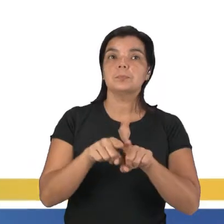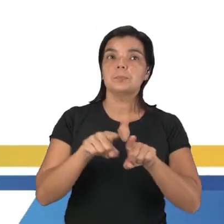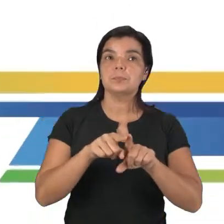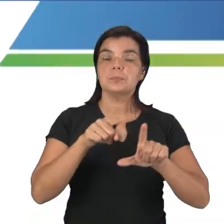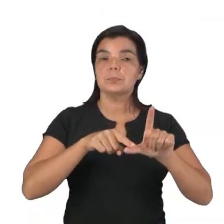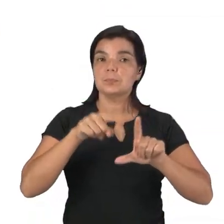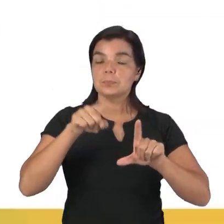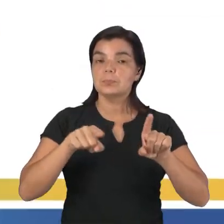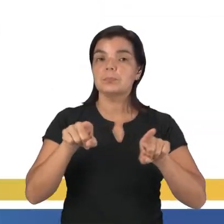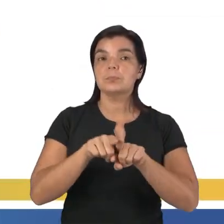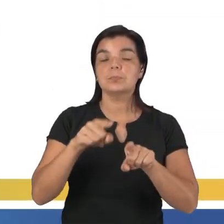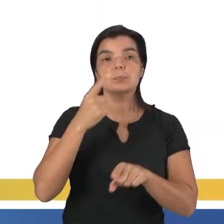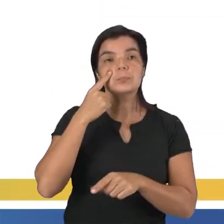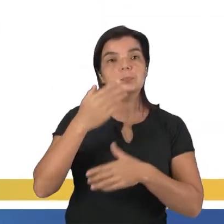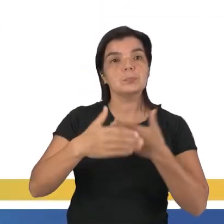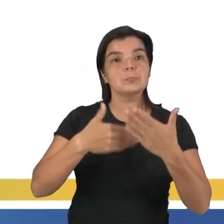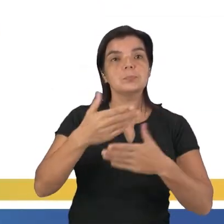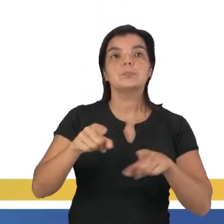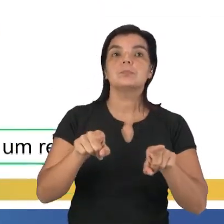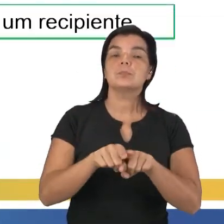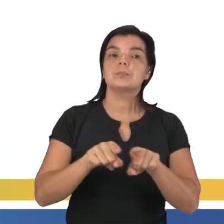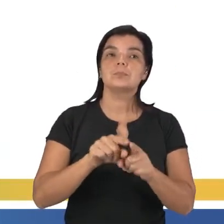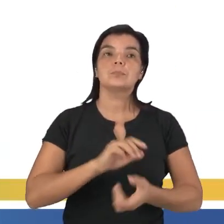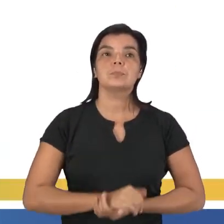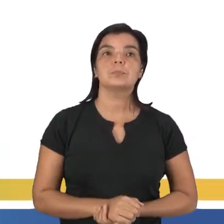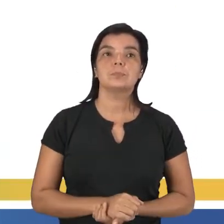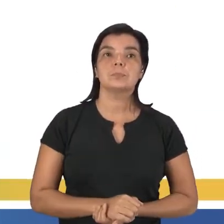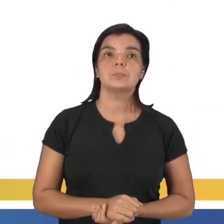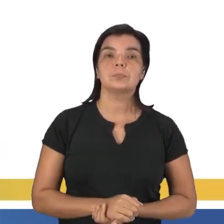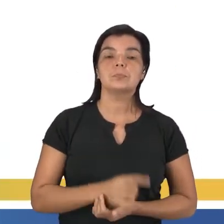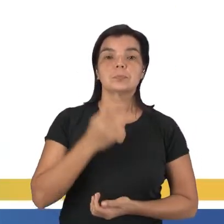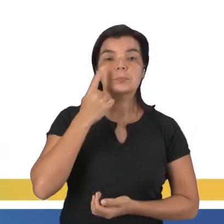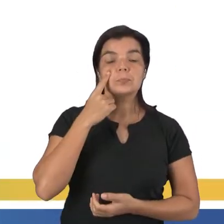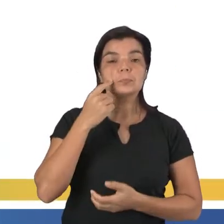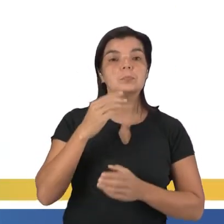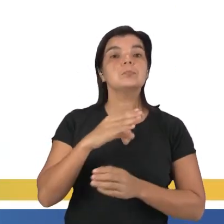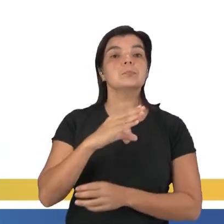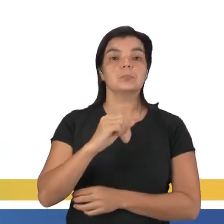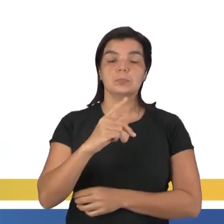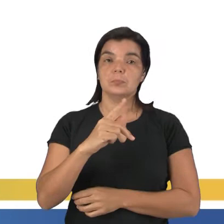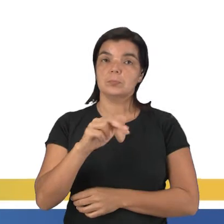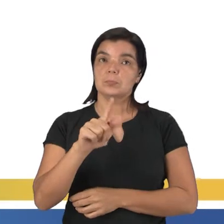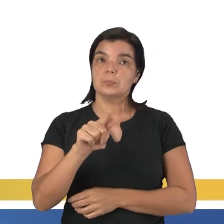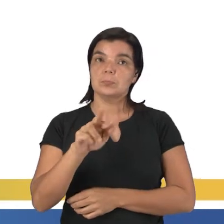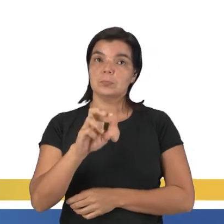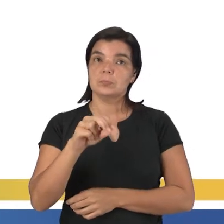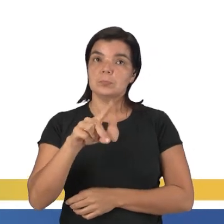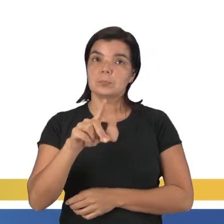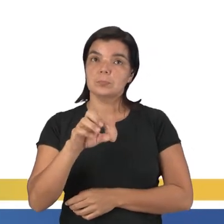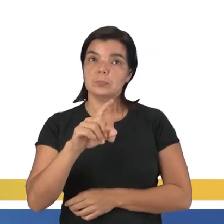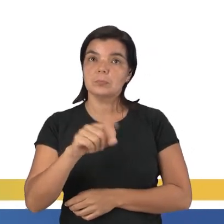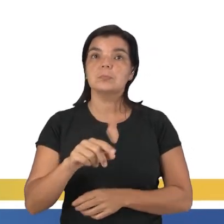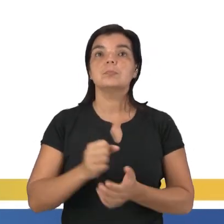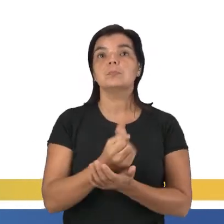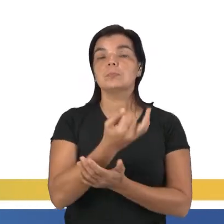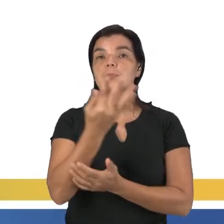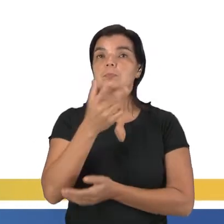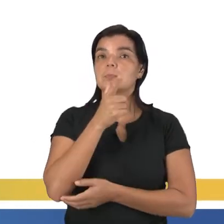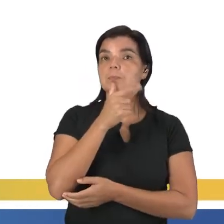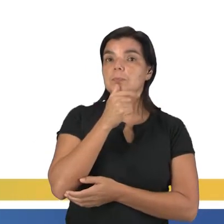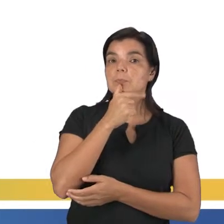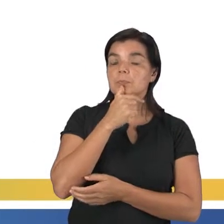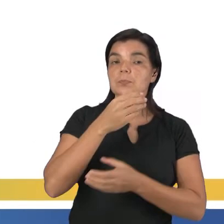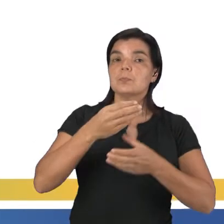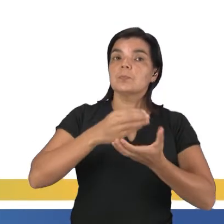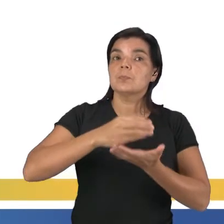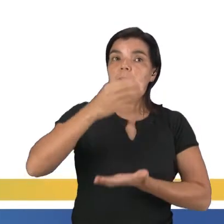vasilhames, né? A gente vai prosseguir falando o seguinte, que as capacidades, gente, são grandezas que estimam uma quantidade de